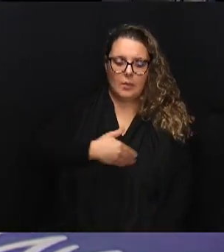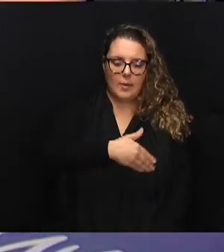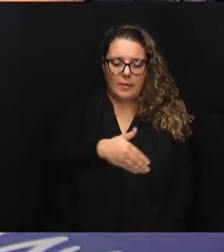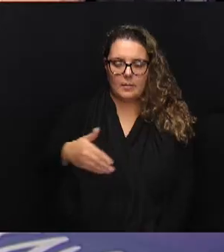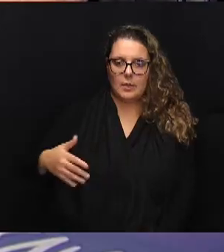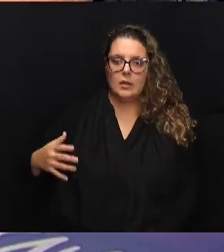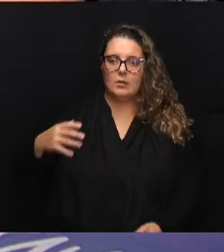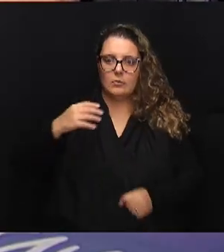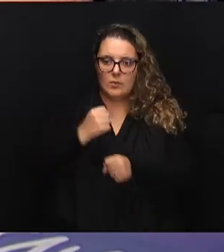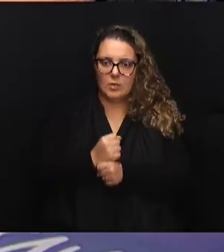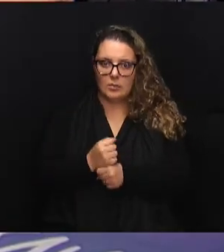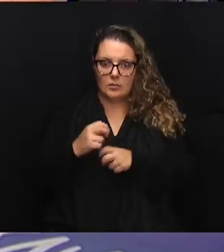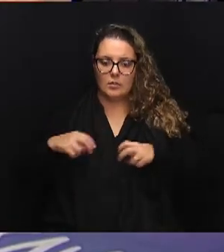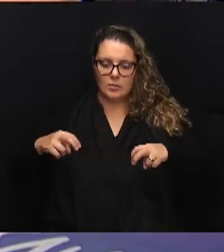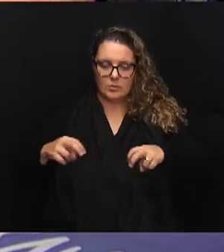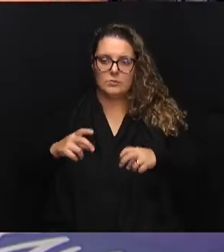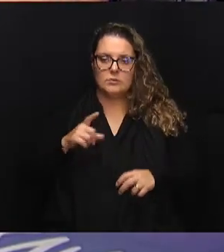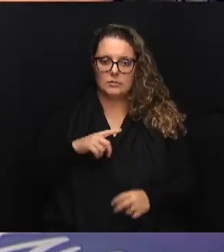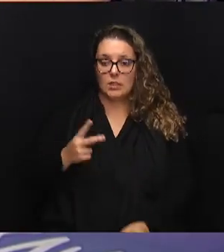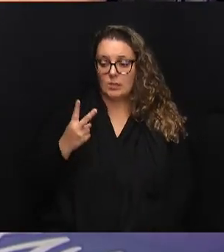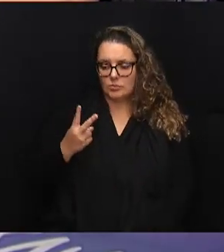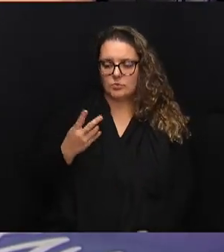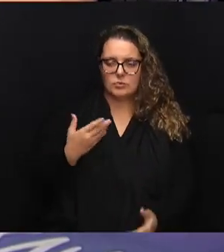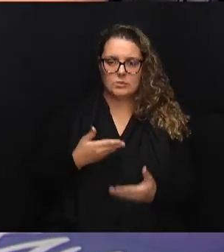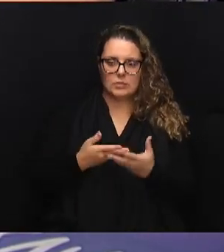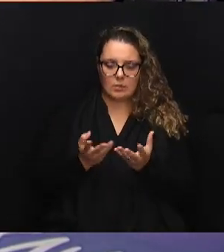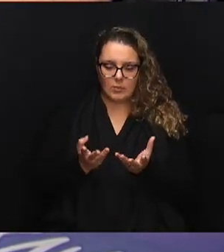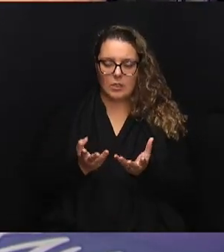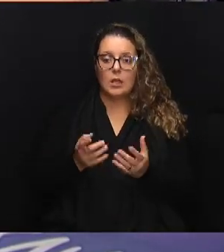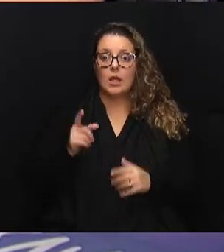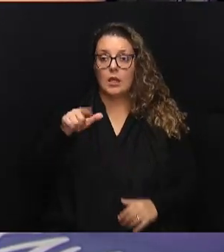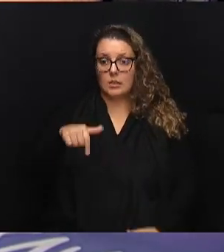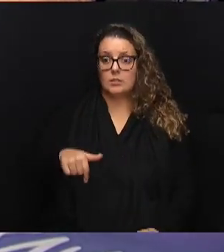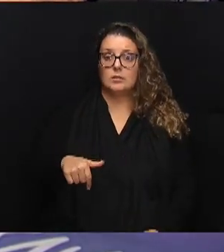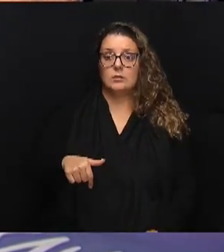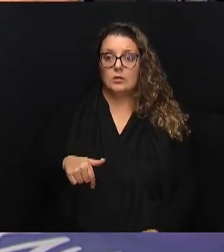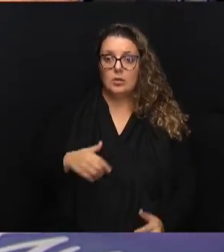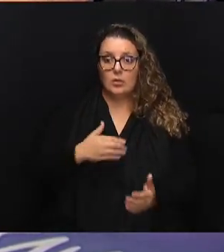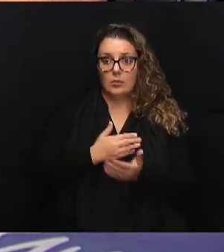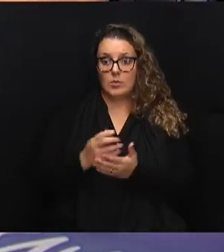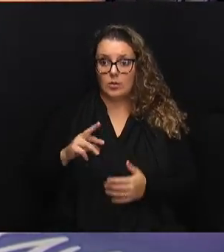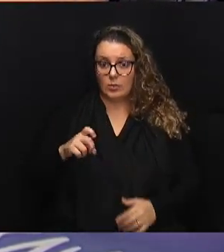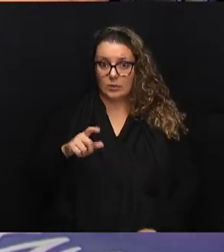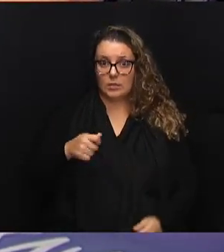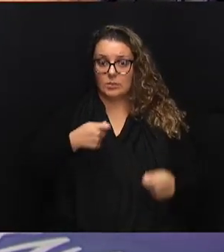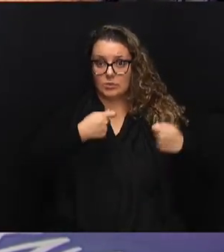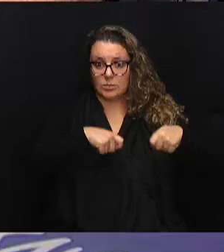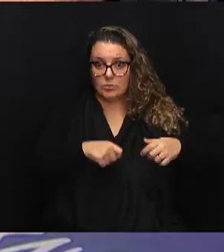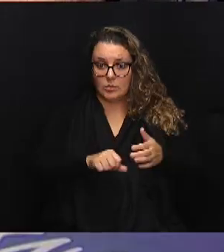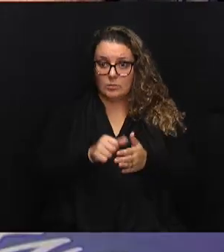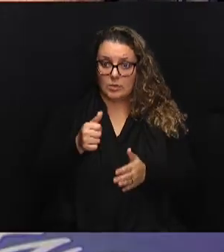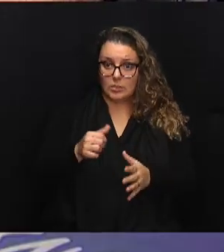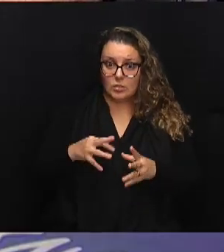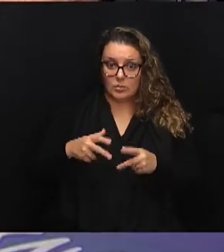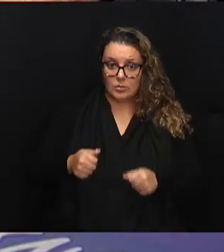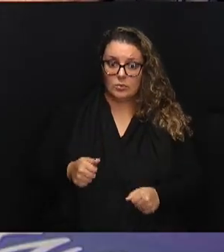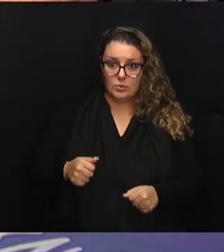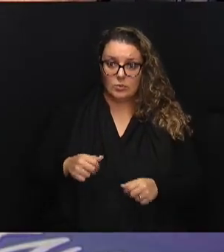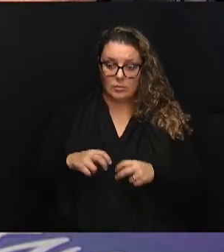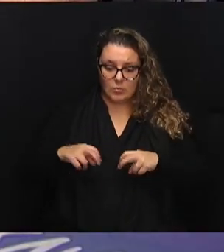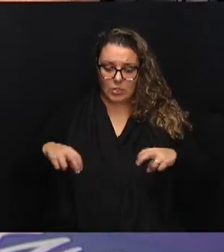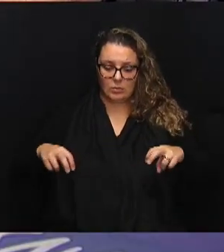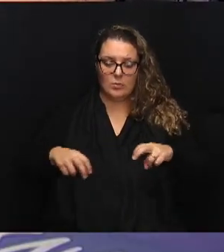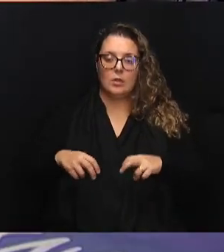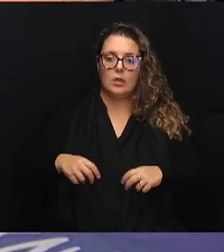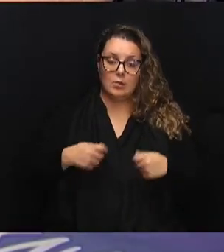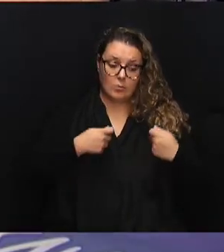completar toda a rodada e todos os jogadores terem as 2 cartas. A partir desse momento se inicia a primeira rodada de aposta. Então todos os jogadores fazem a rodada de